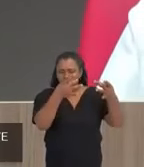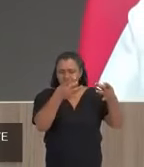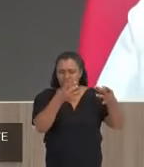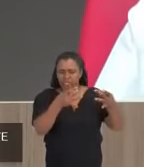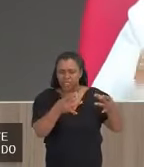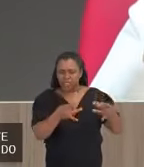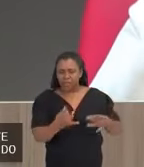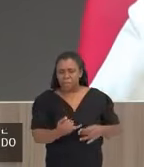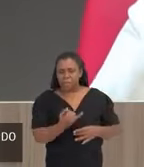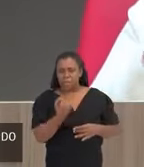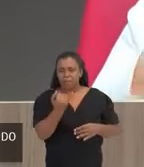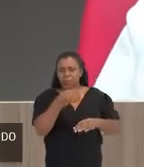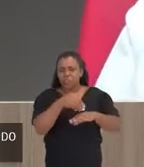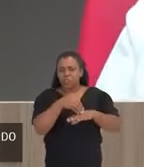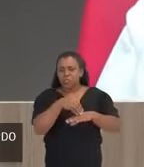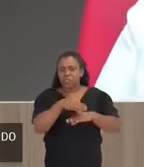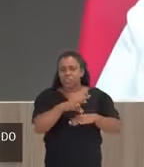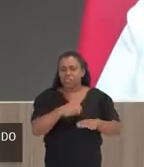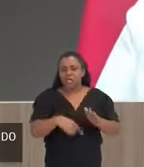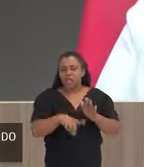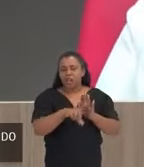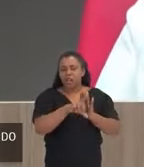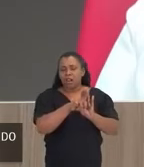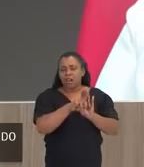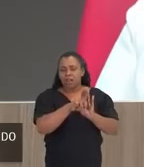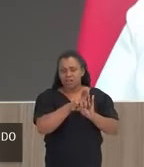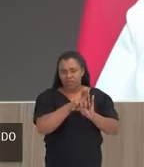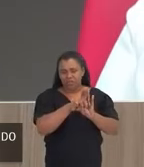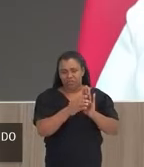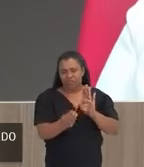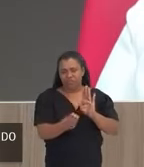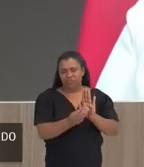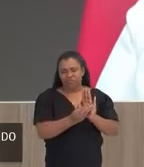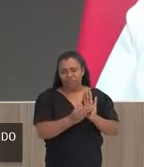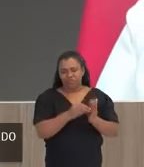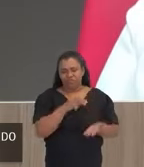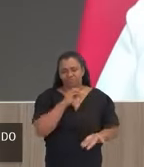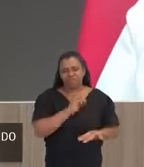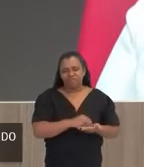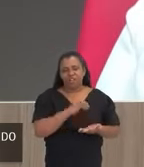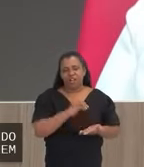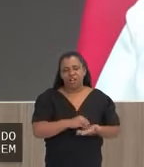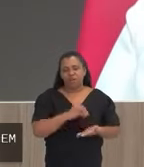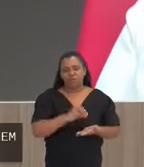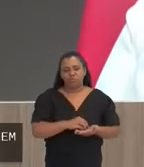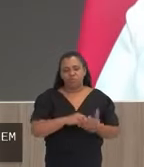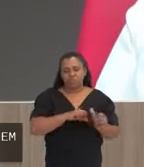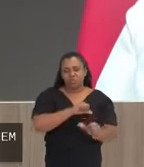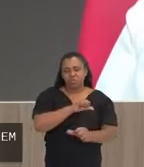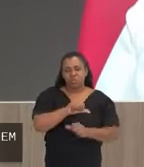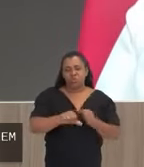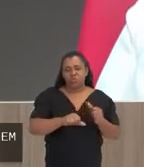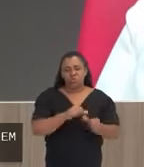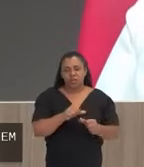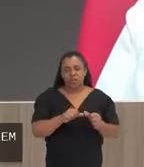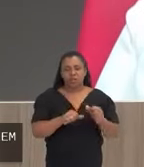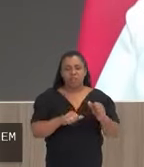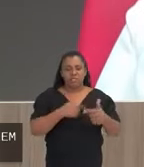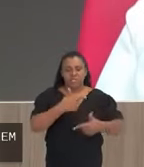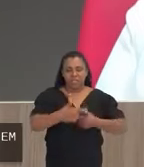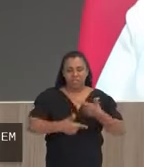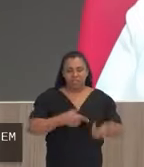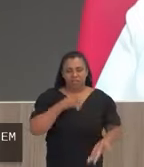lei do estágio que não seja observado pode transformar aquele estágio em vínculo de emprego. E o